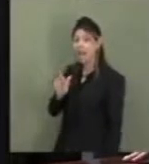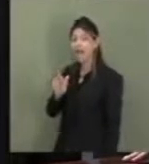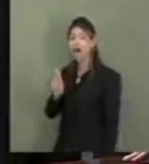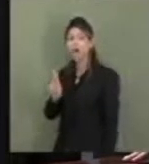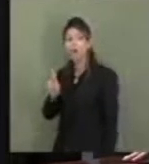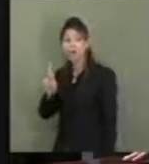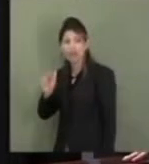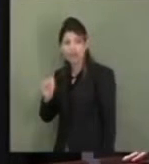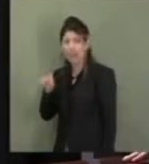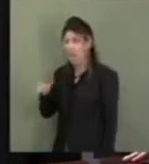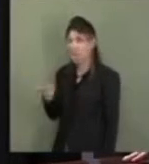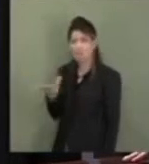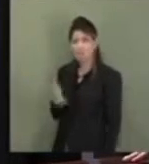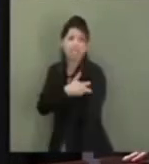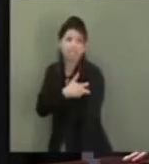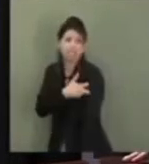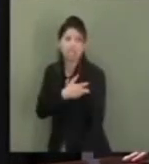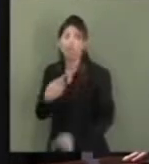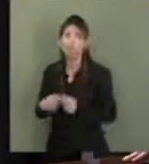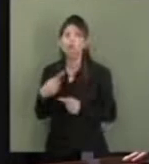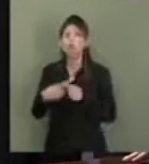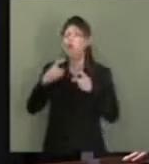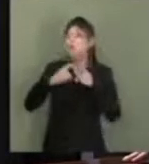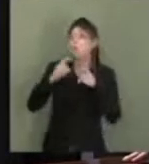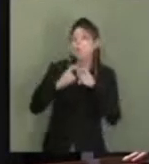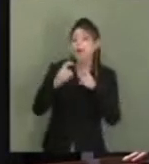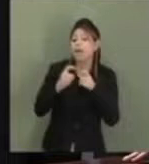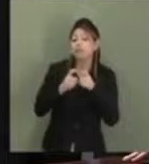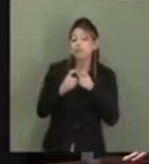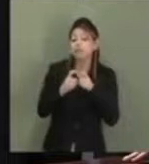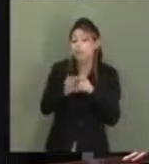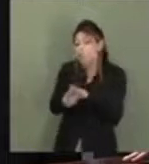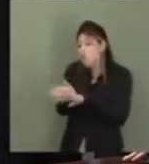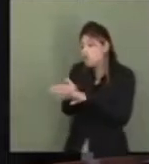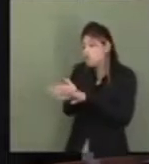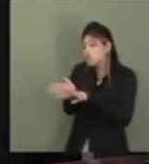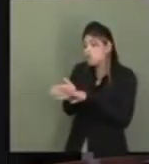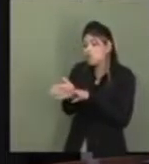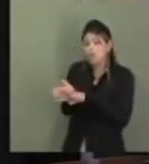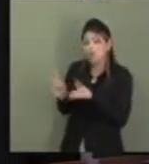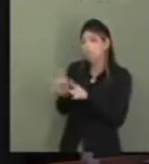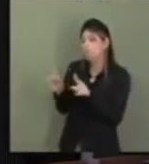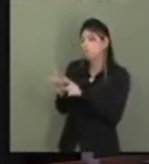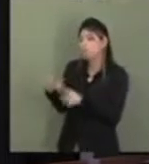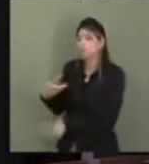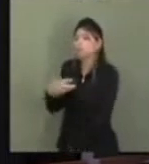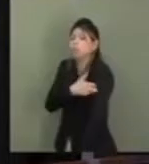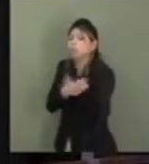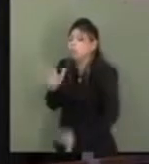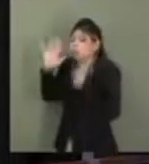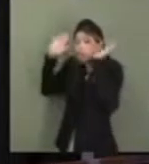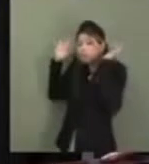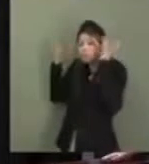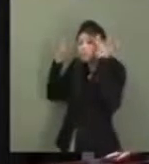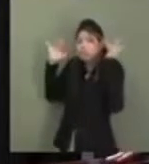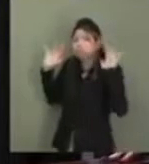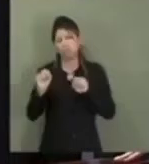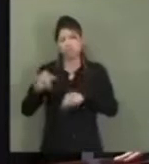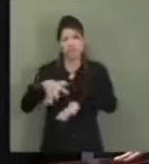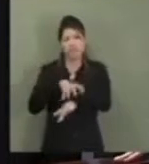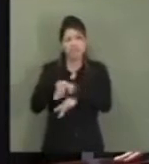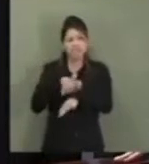tomou, presidente, por recomendação médica. O médico orientou que ela não tomasse a vacina, não sei qual a causa, pode ser alergia a algum produto que tivesse na